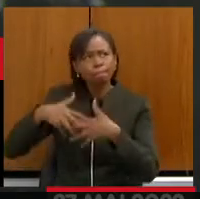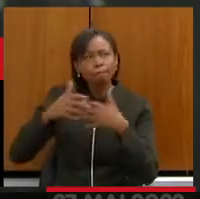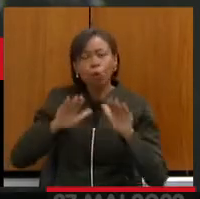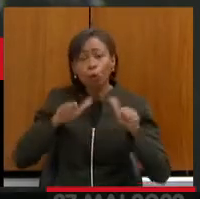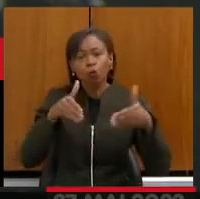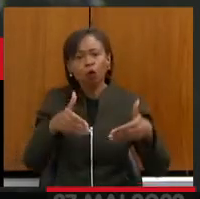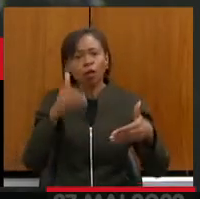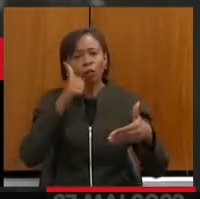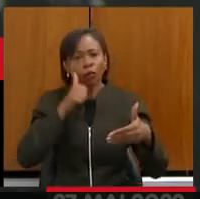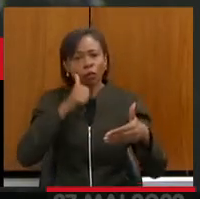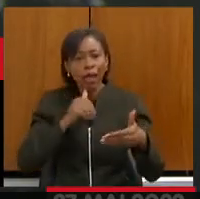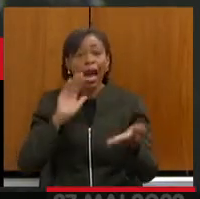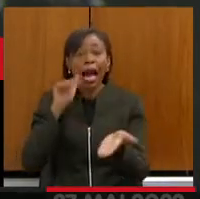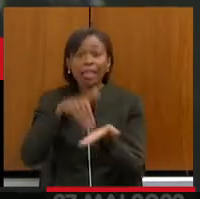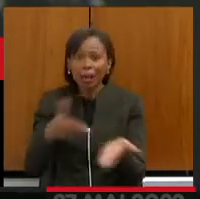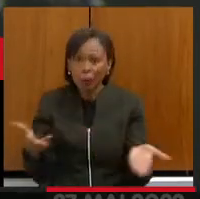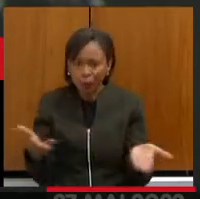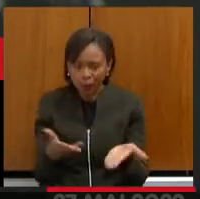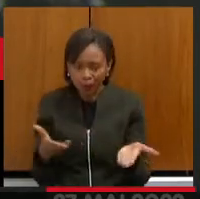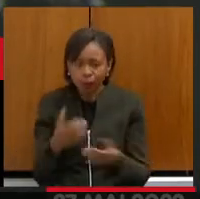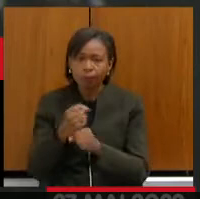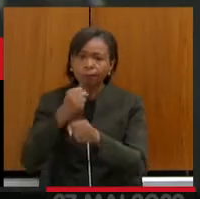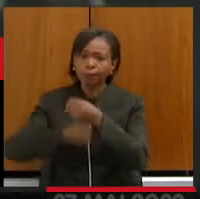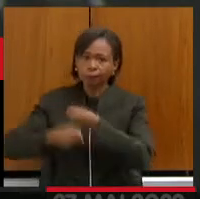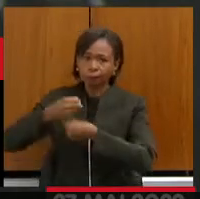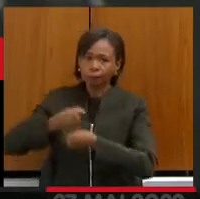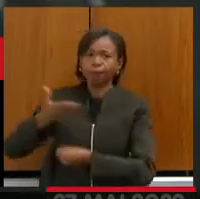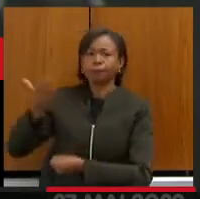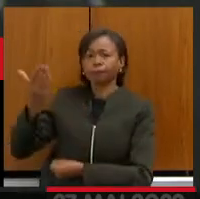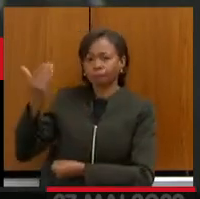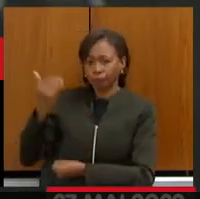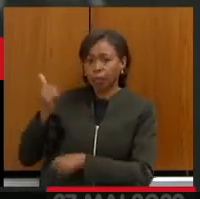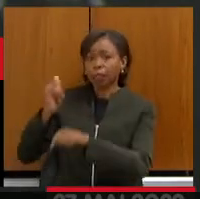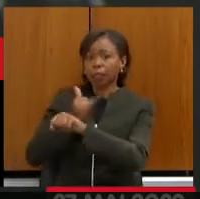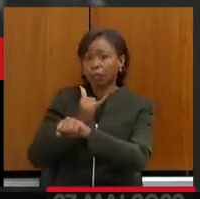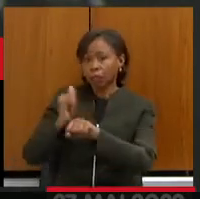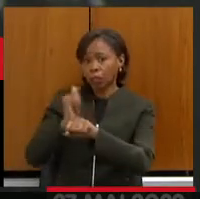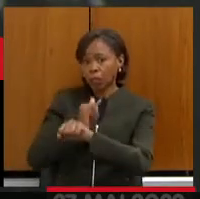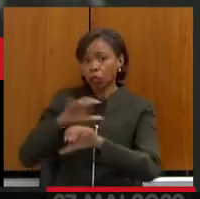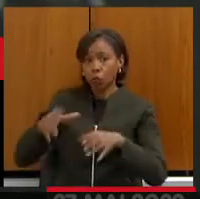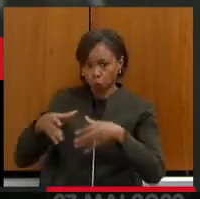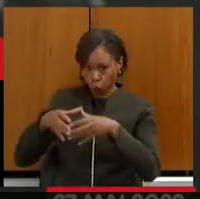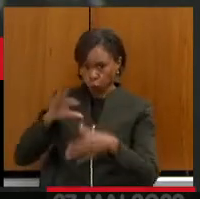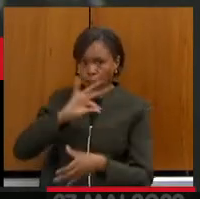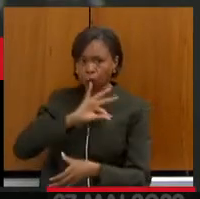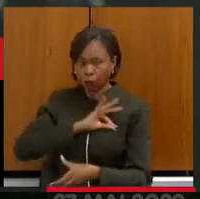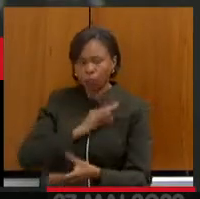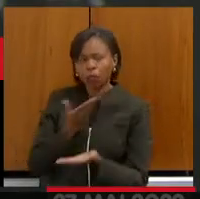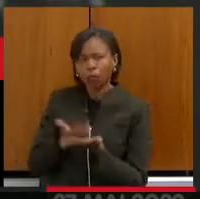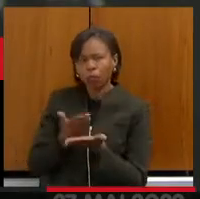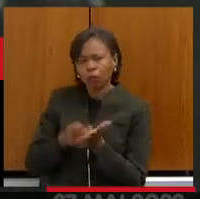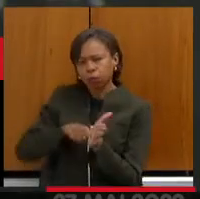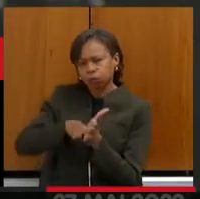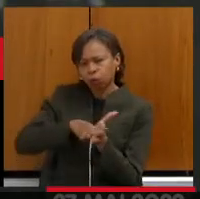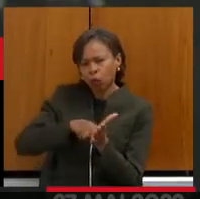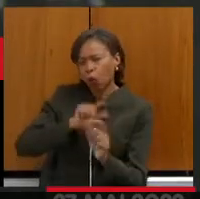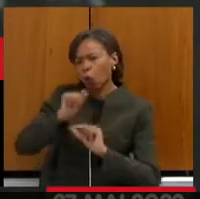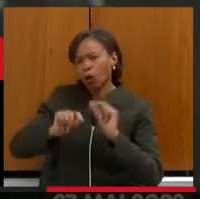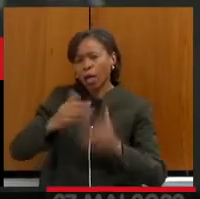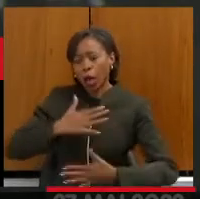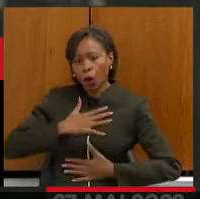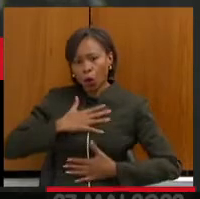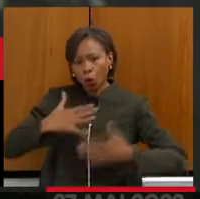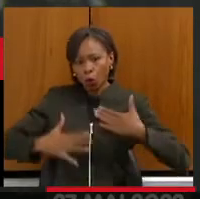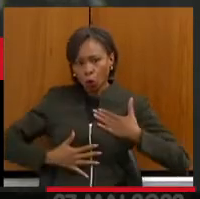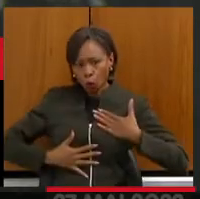nós e até hoje o é no ano passado né como uma das estratégias do comando foi estudado um colete à Prova